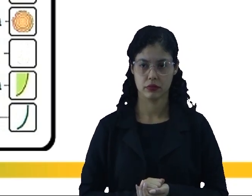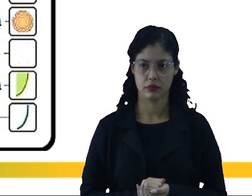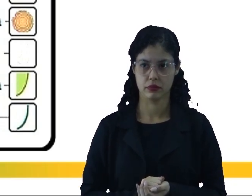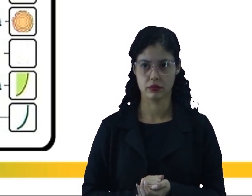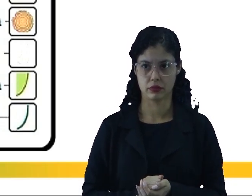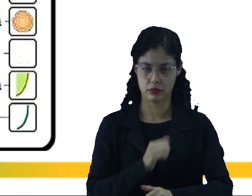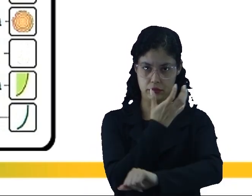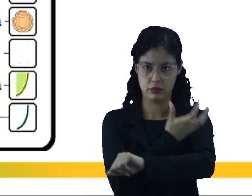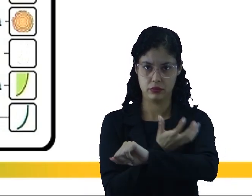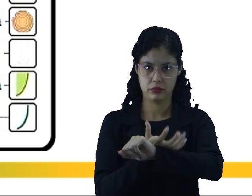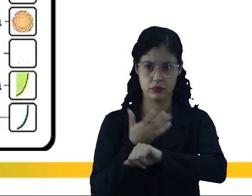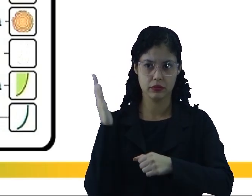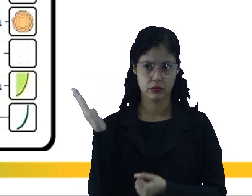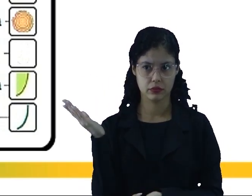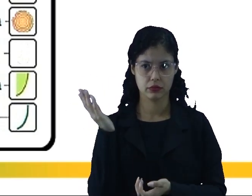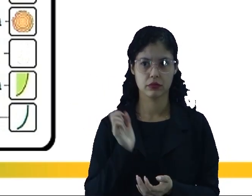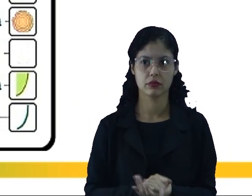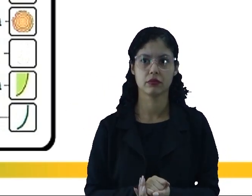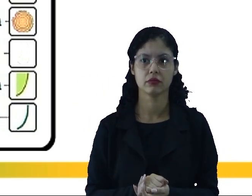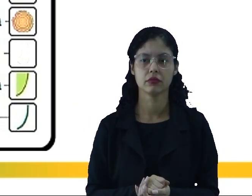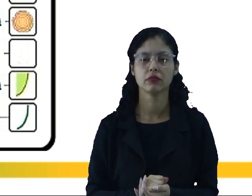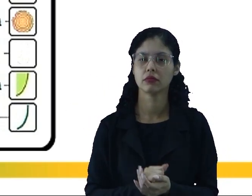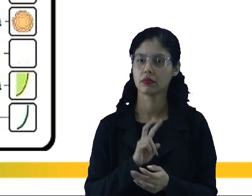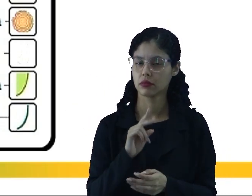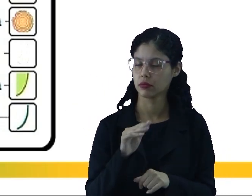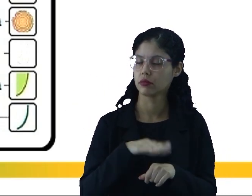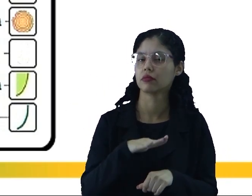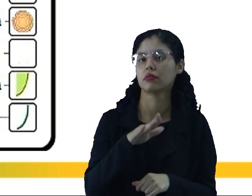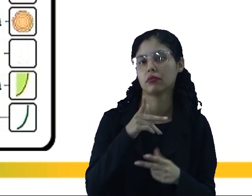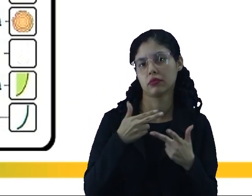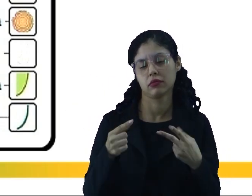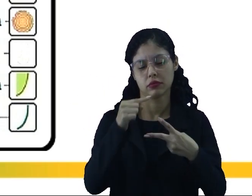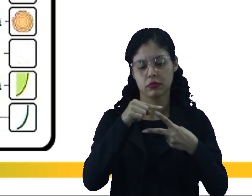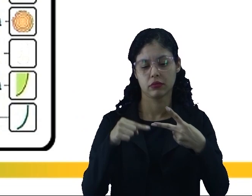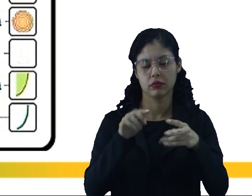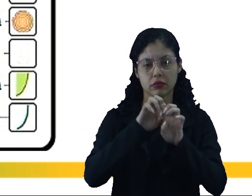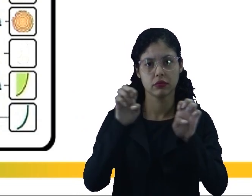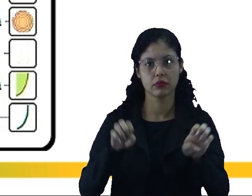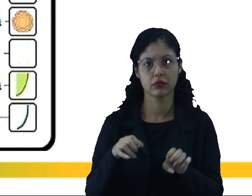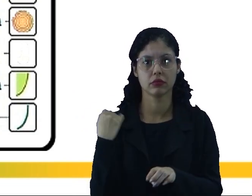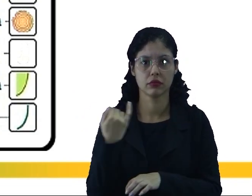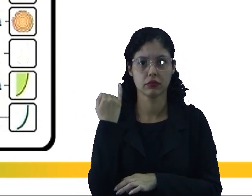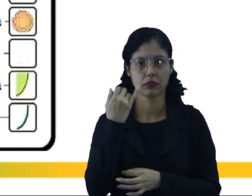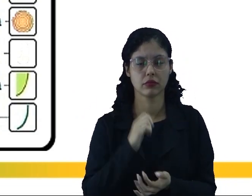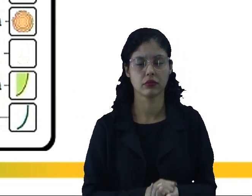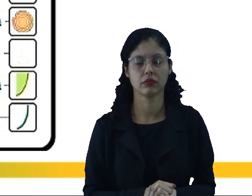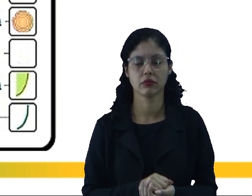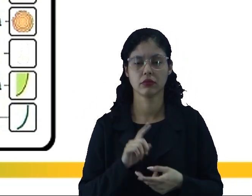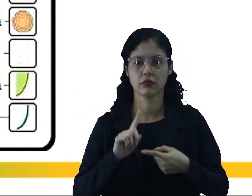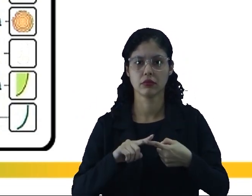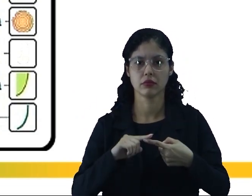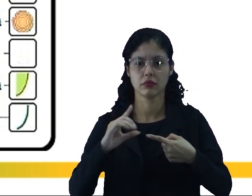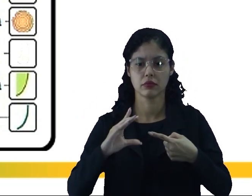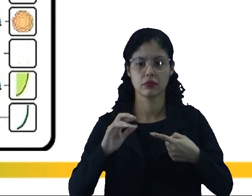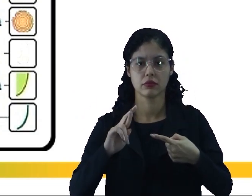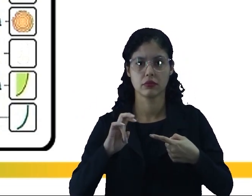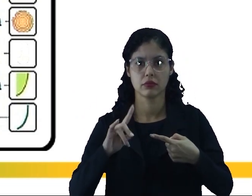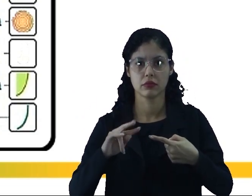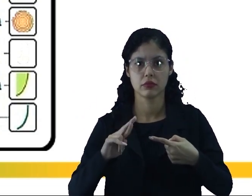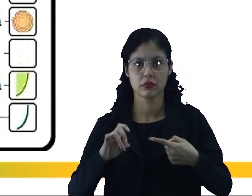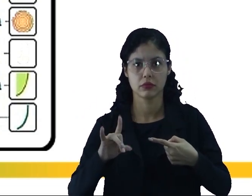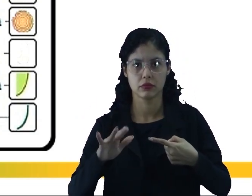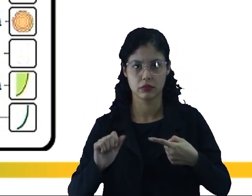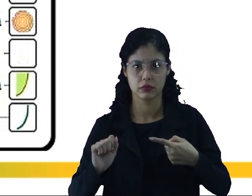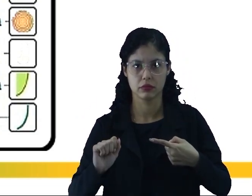uma célula vegetal. Gente, a célula vegetal ela vai ter mais duas estruturas muito específicas. O cloroplasto, que